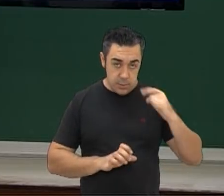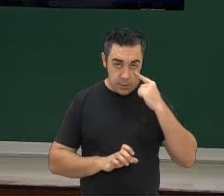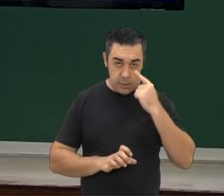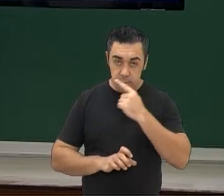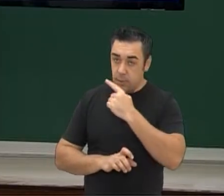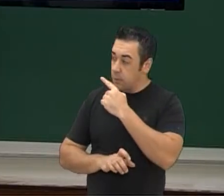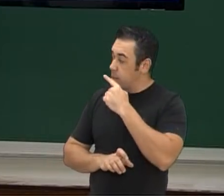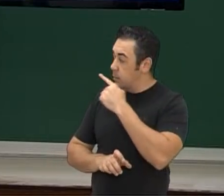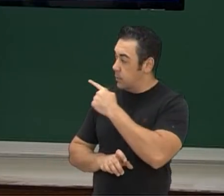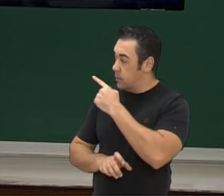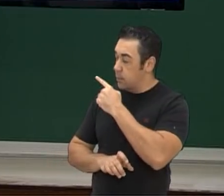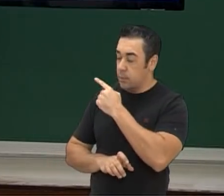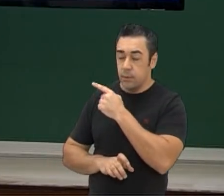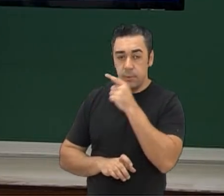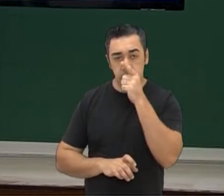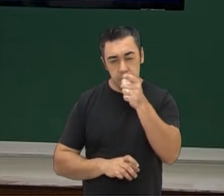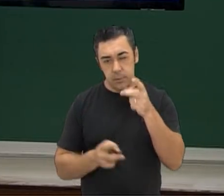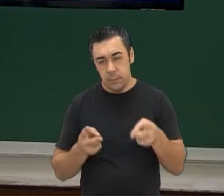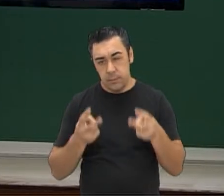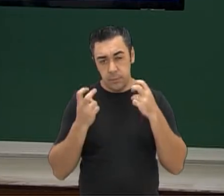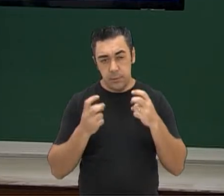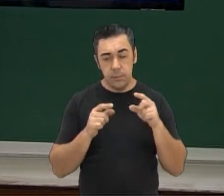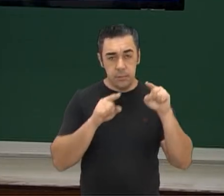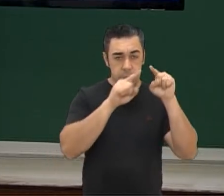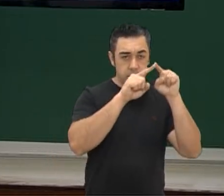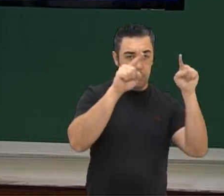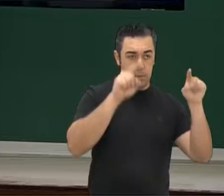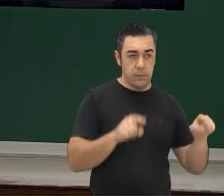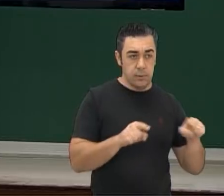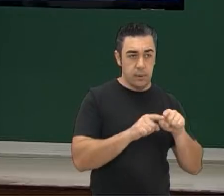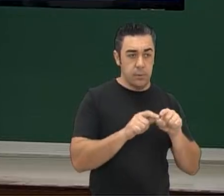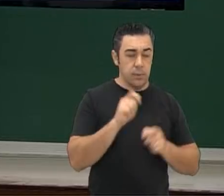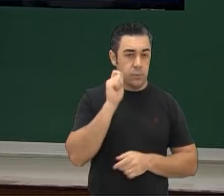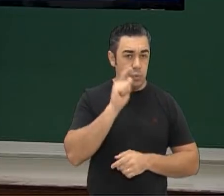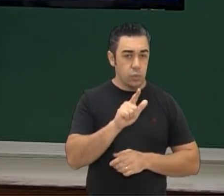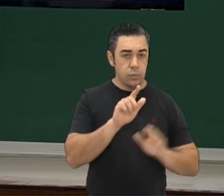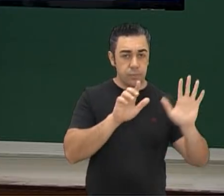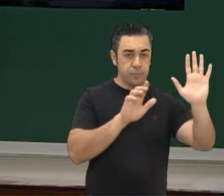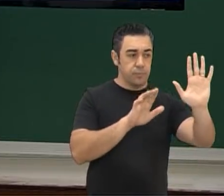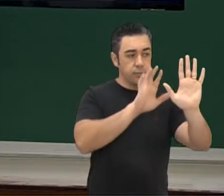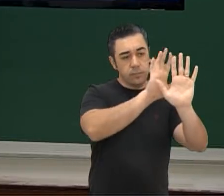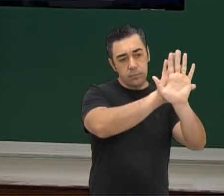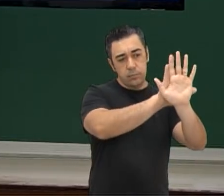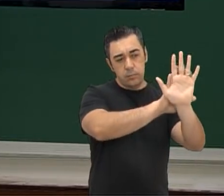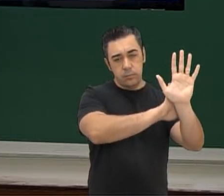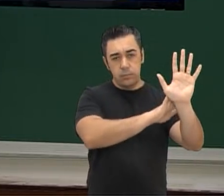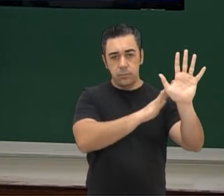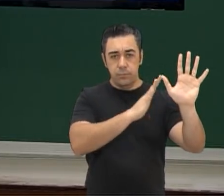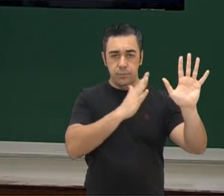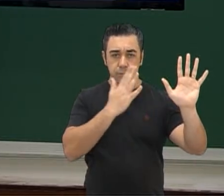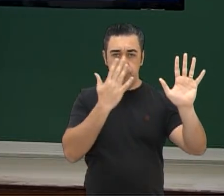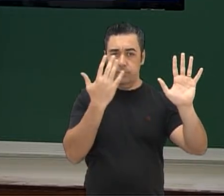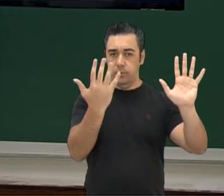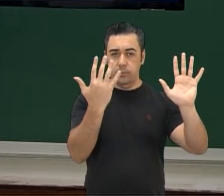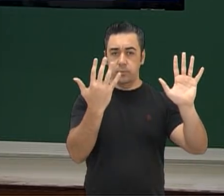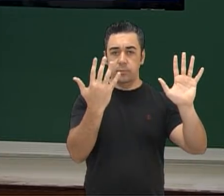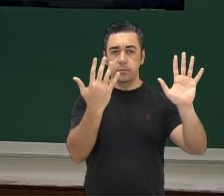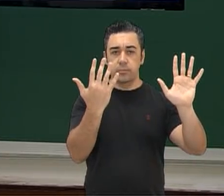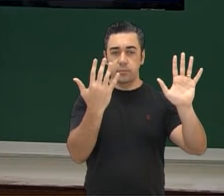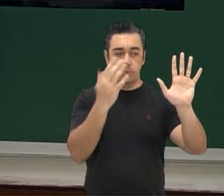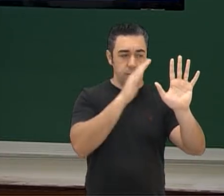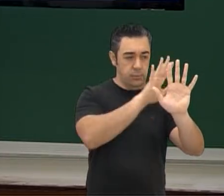vocês, vocês vão perceber que tem um quadrado azul e do lado direito é o reflexo,